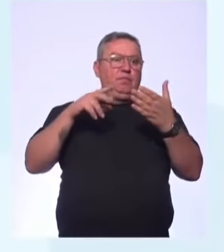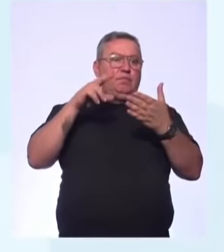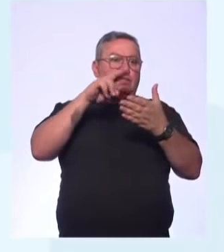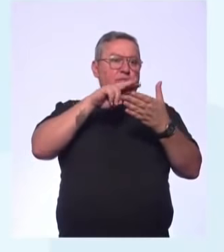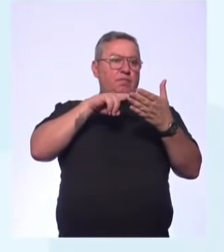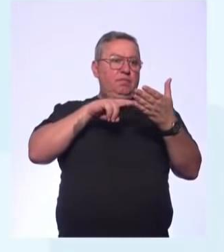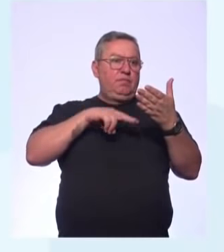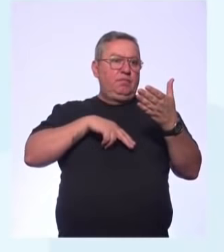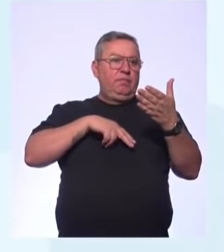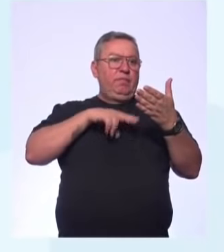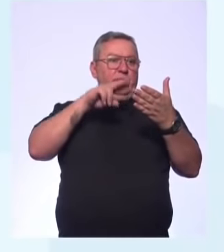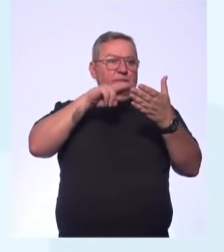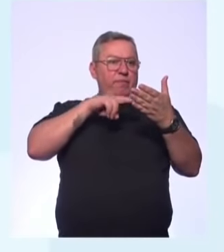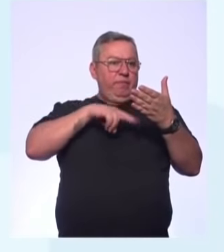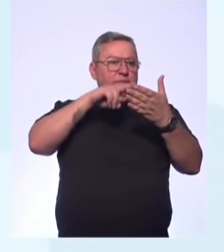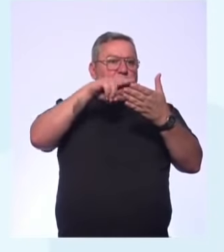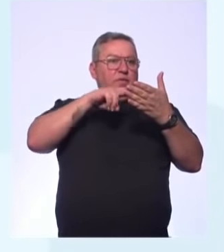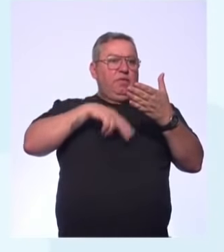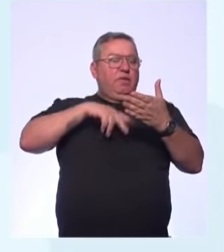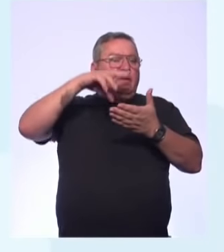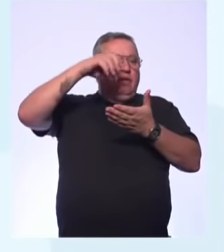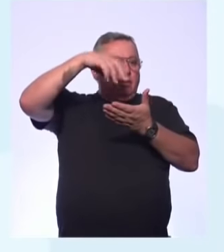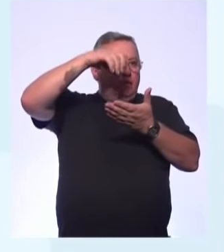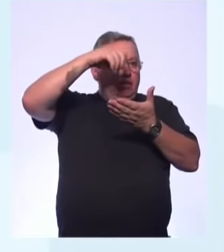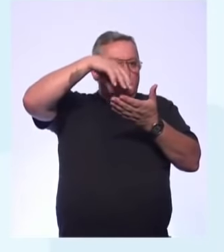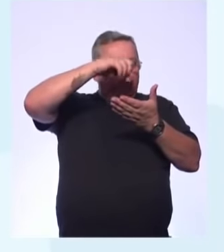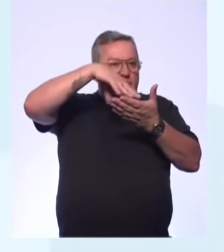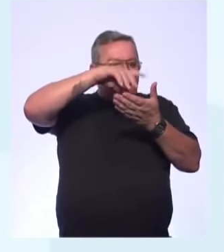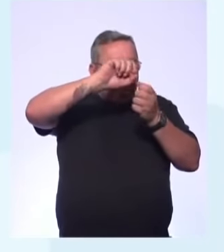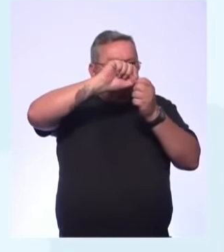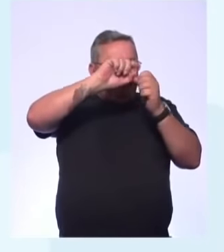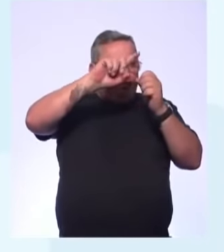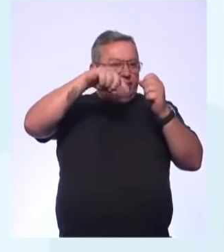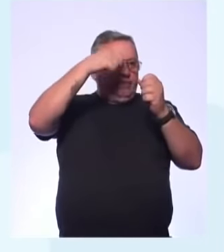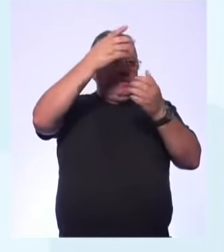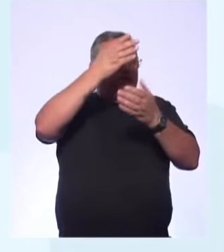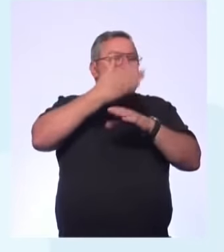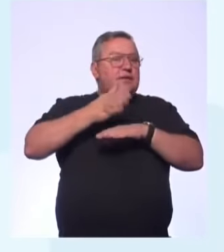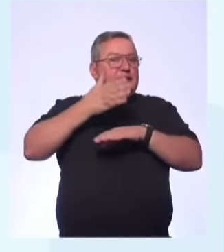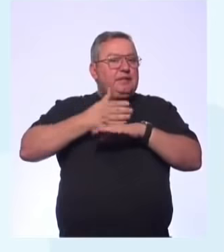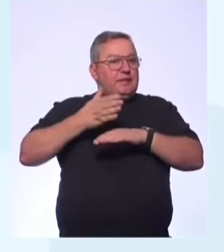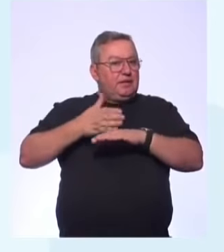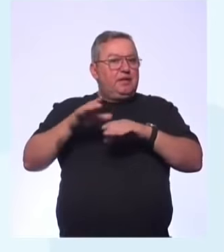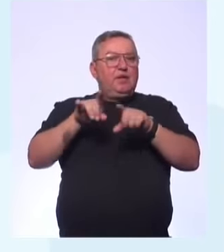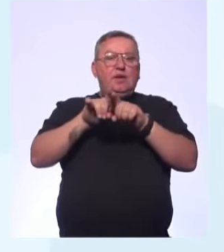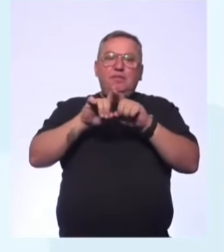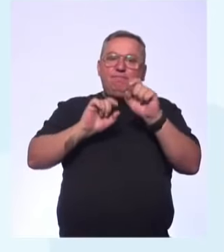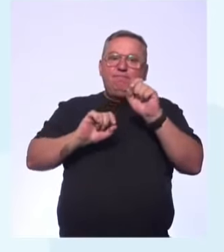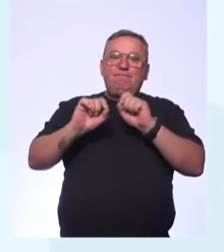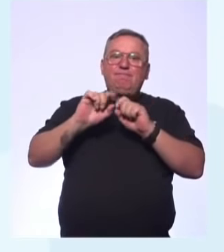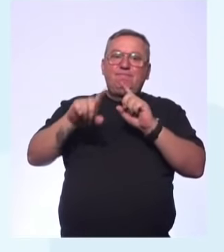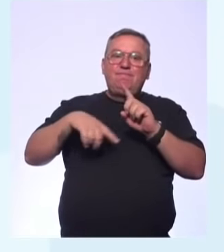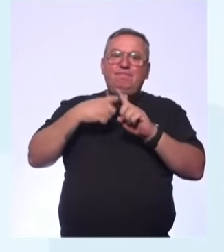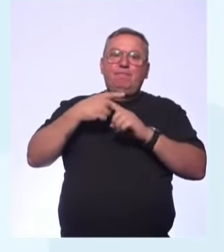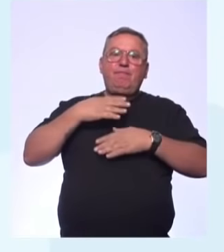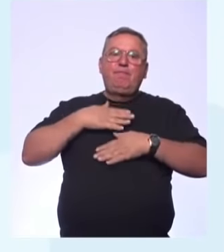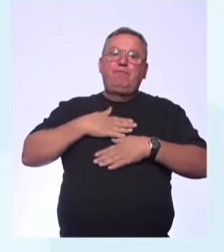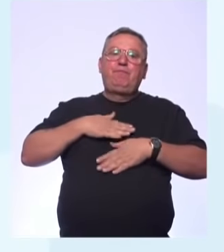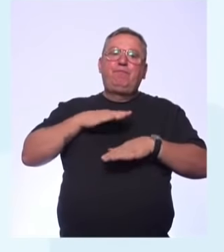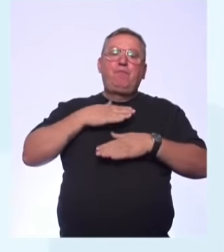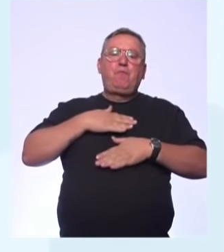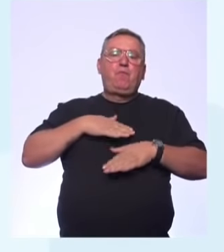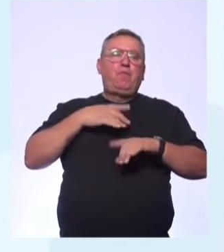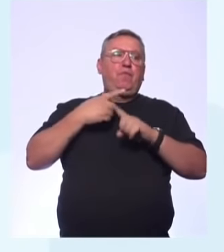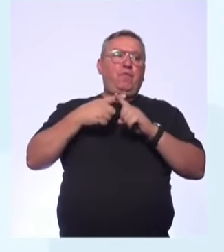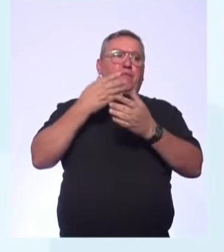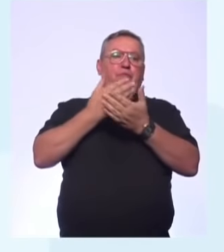vão lendo o texto, vão tirando um print para fazer os próximos exercícios, tá? E hoje eu vou mais devagar na aula, porque